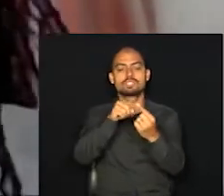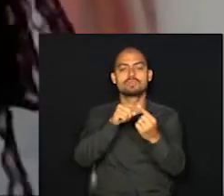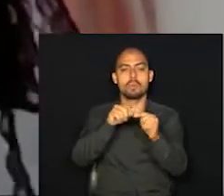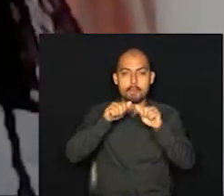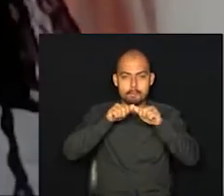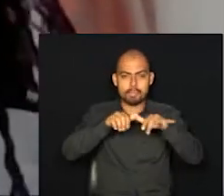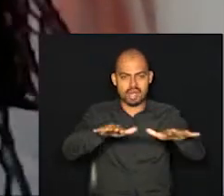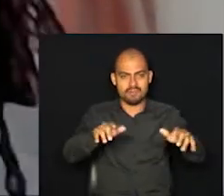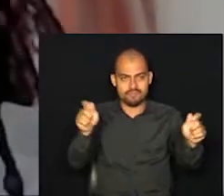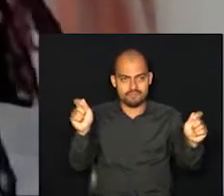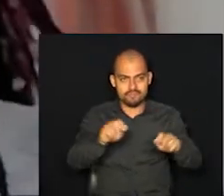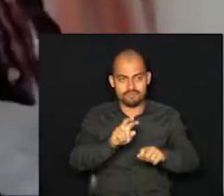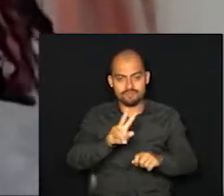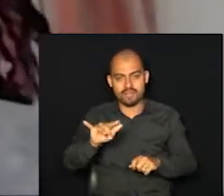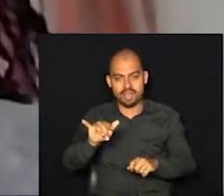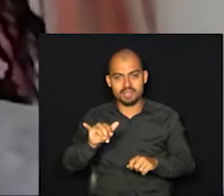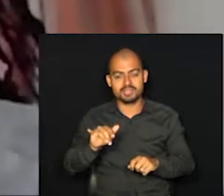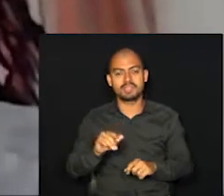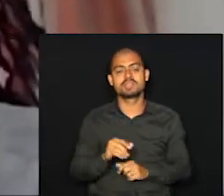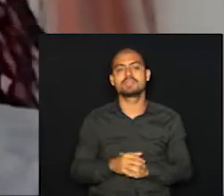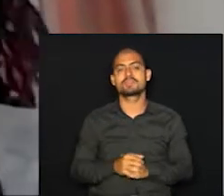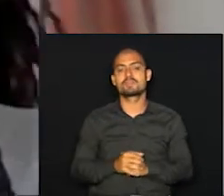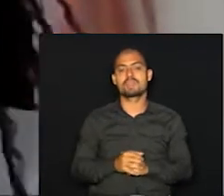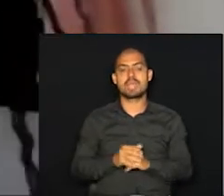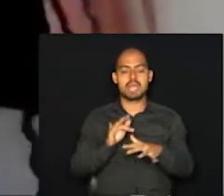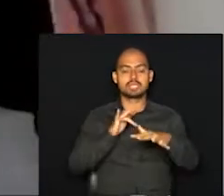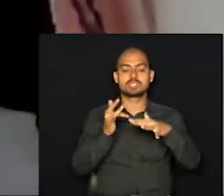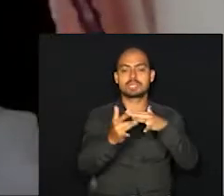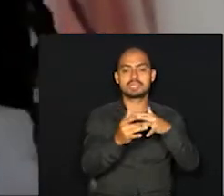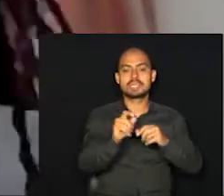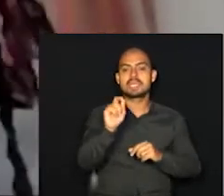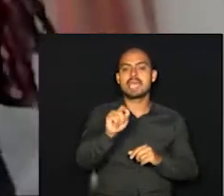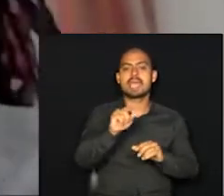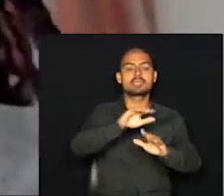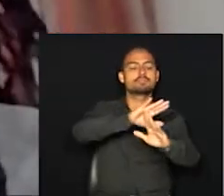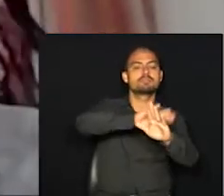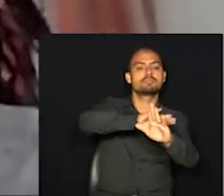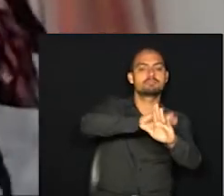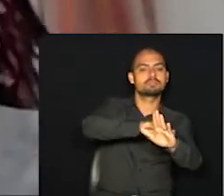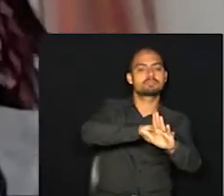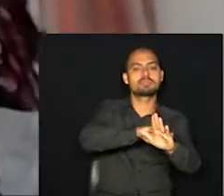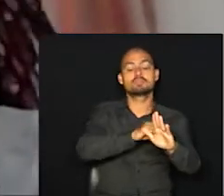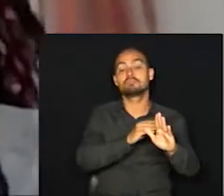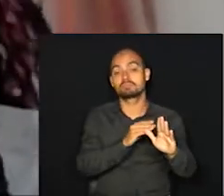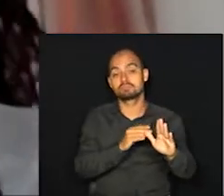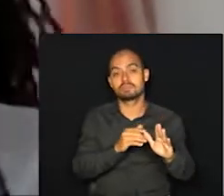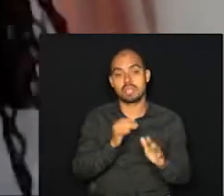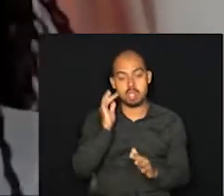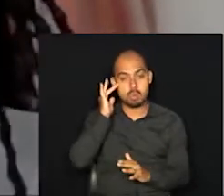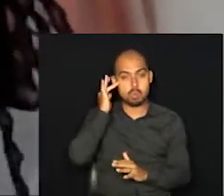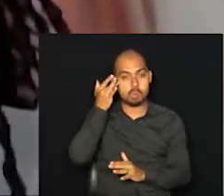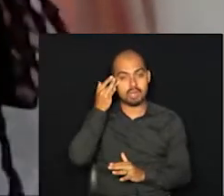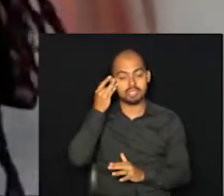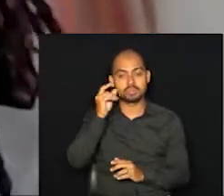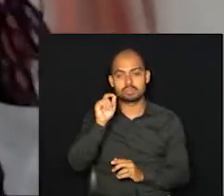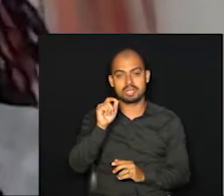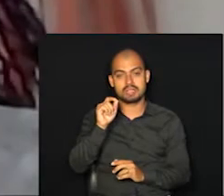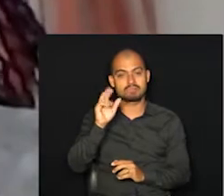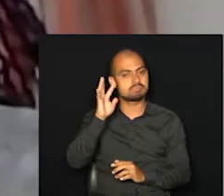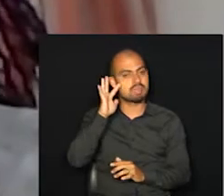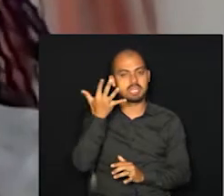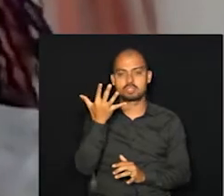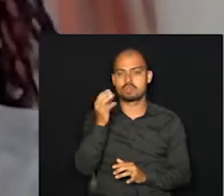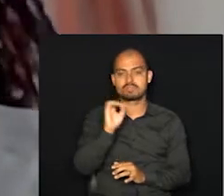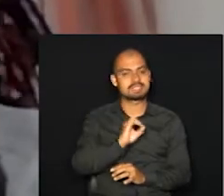população? Quem que essas redes sociais atingem? Então, eu acho que não eu acho que isso não resolve, eu acho que